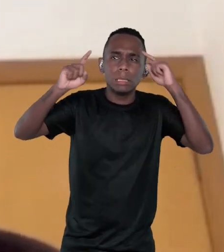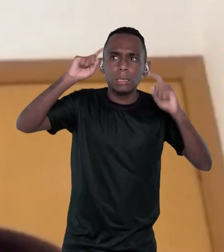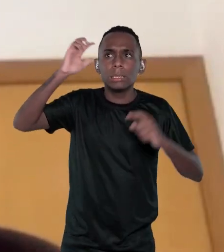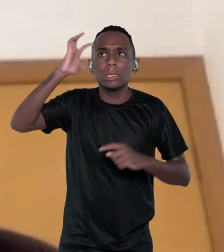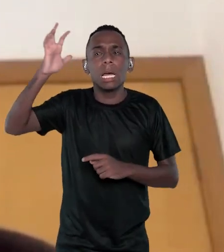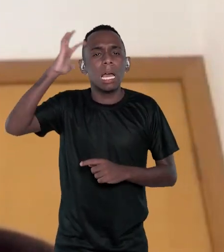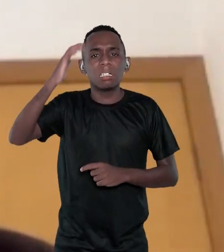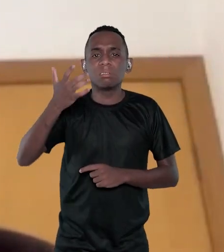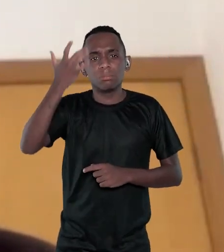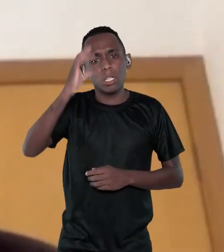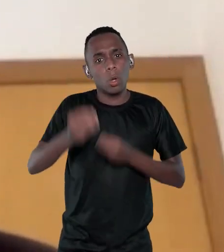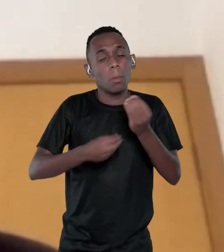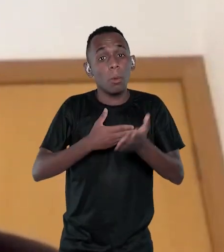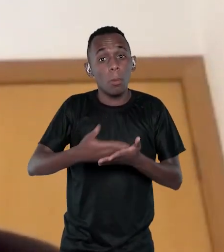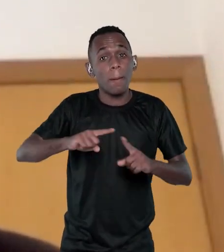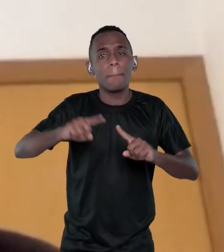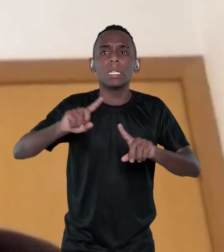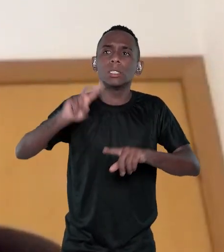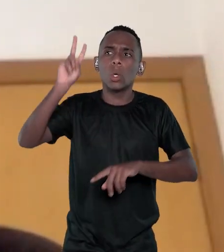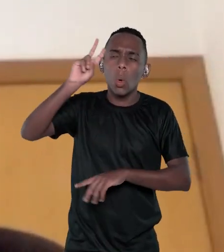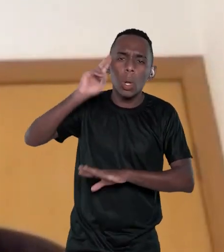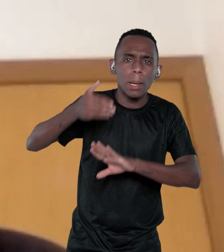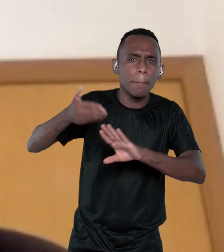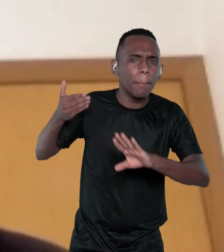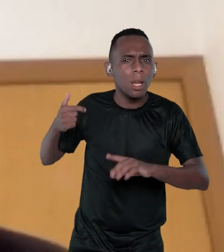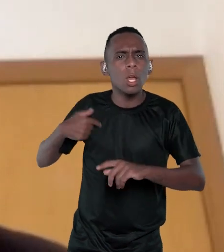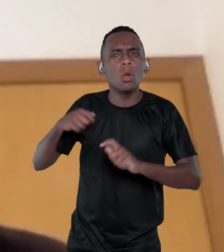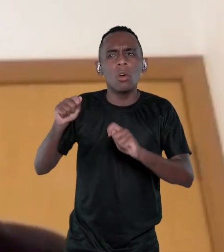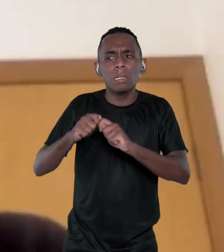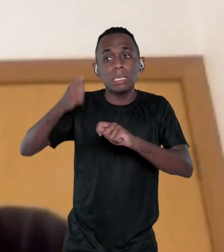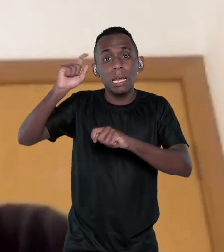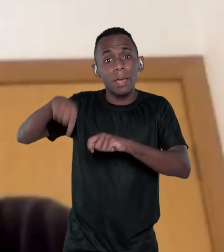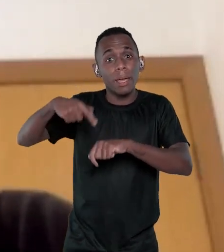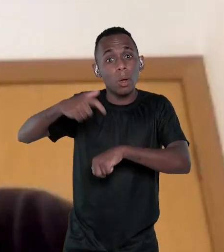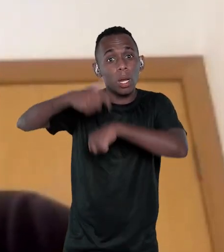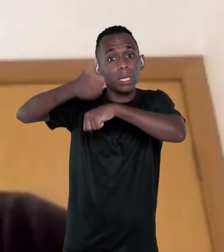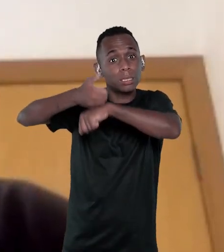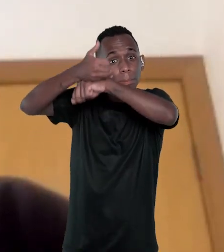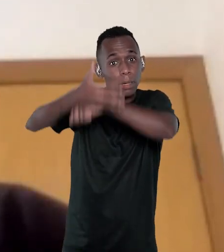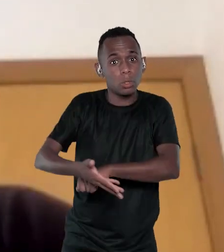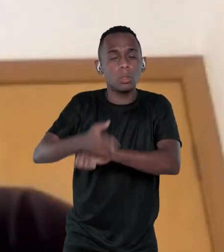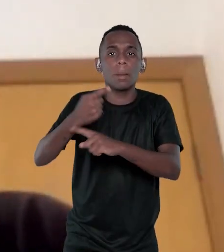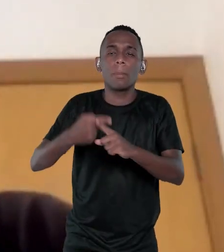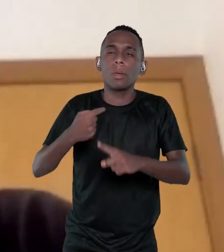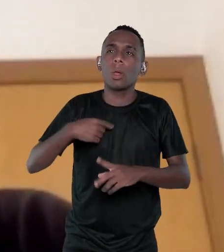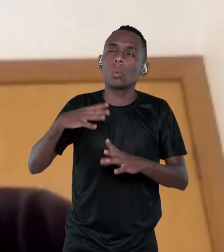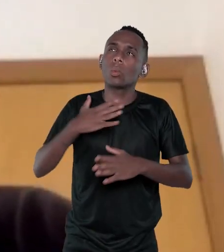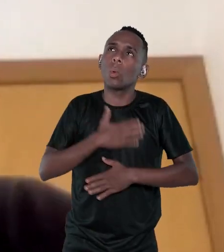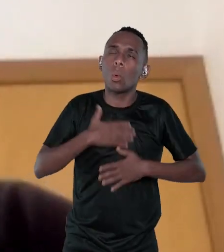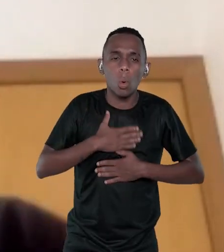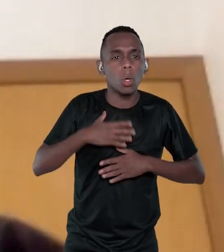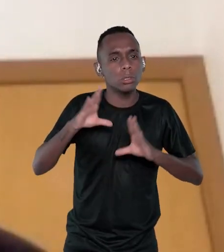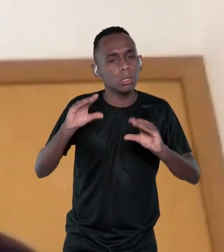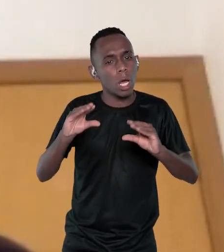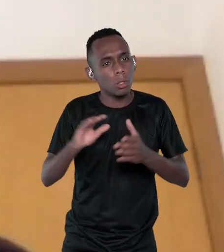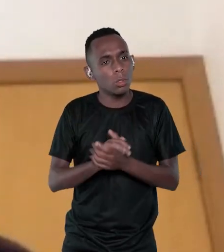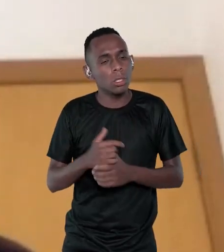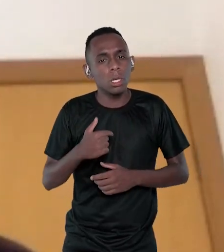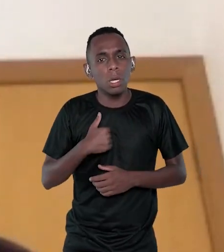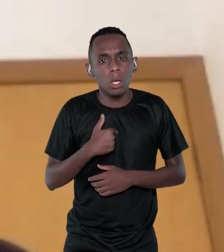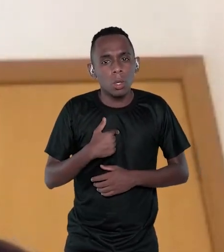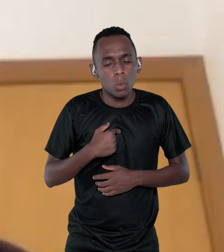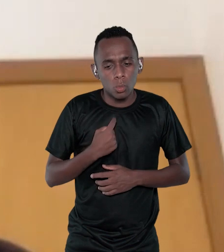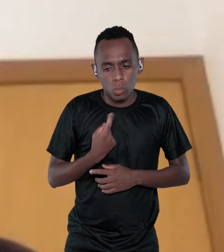a gente não sabe de onde vem as ideias de poesia, né? Mas esse eu me lembro que eu fiz, era